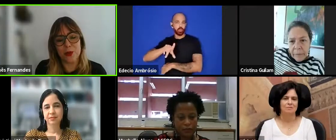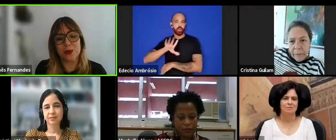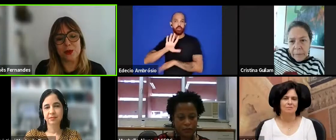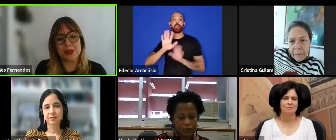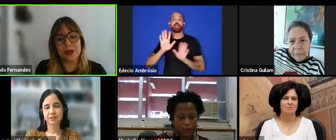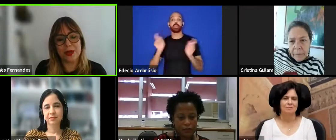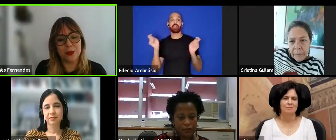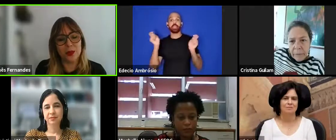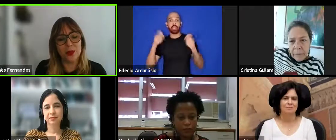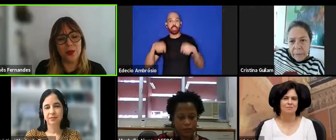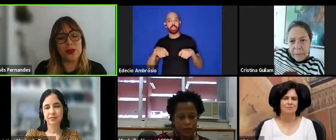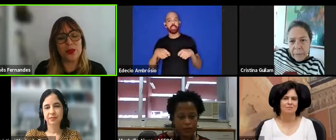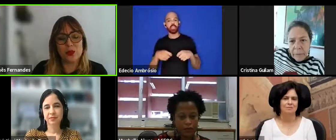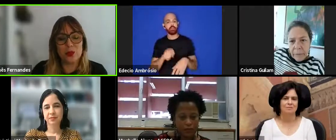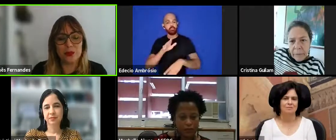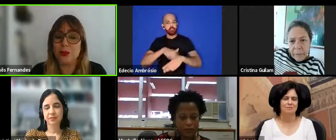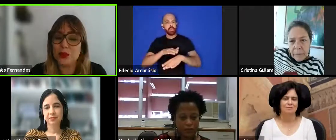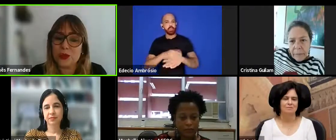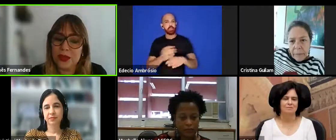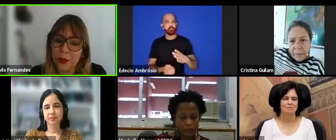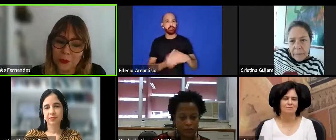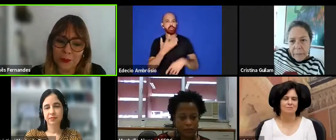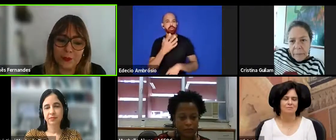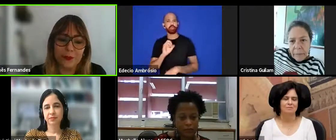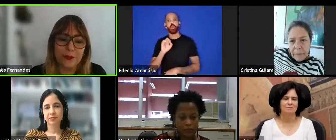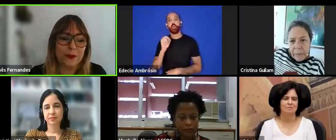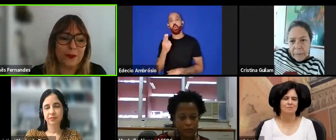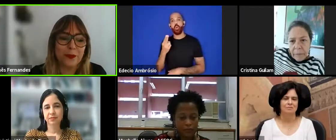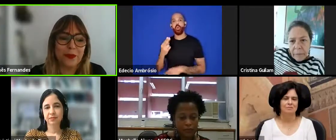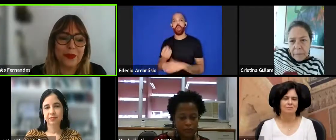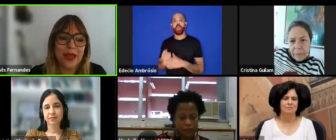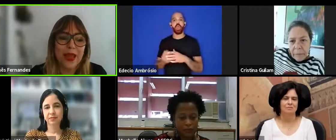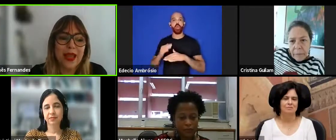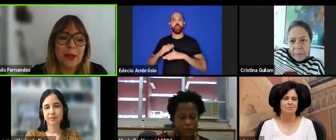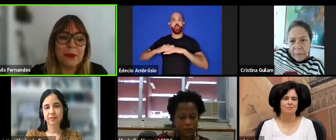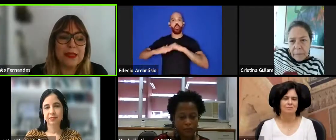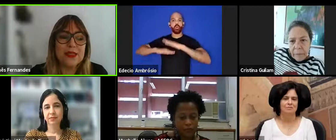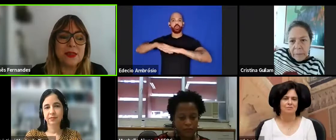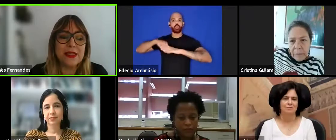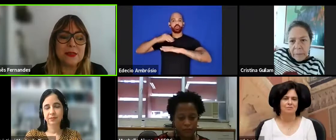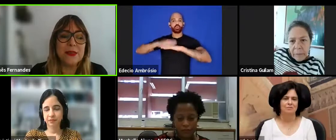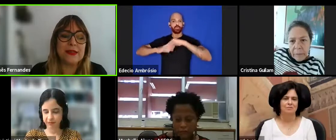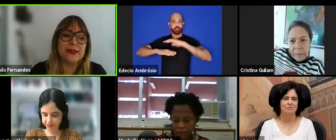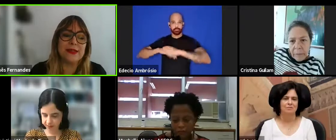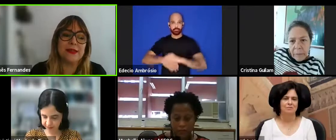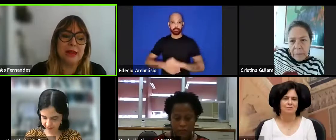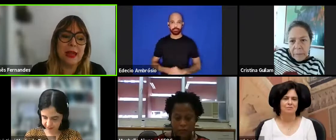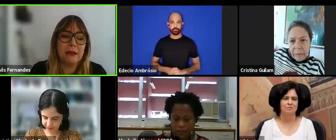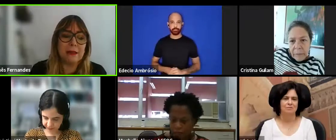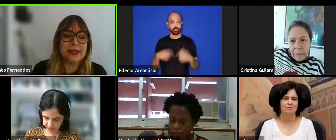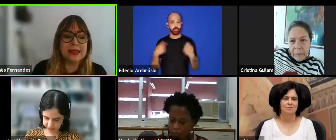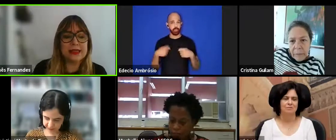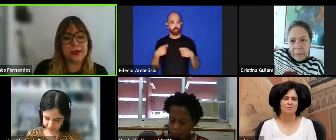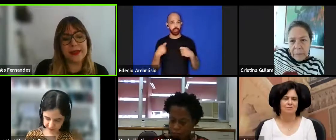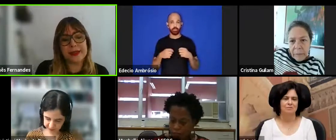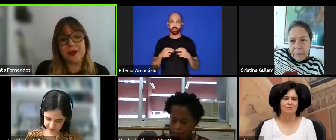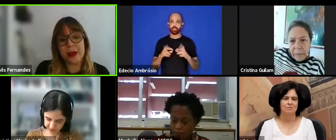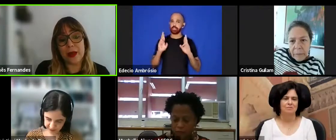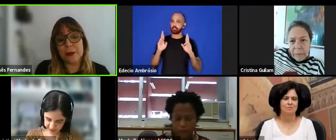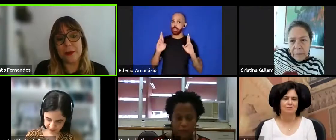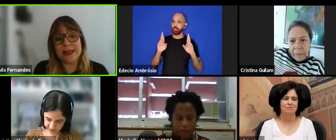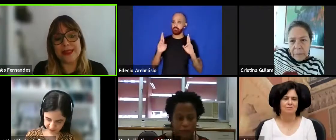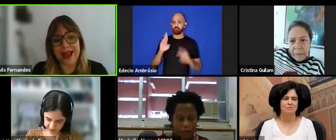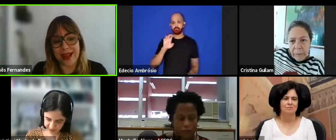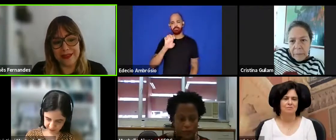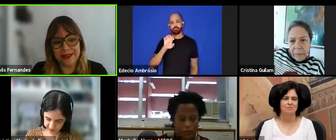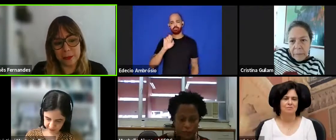sua própria produção ou a sua construção. É preciso ter esperança, mas ter esperança do